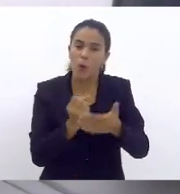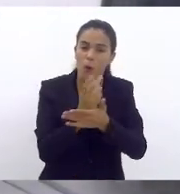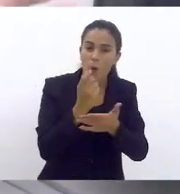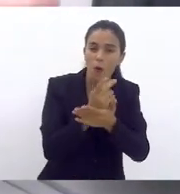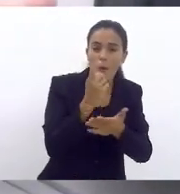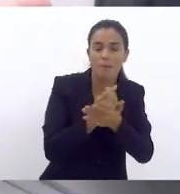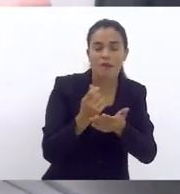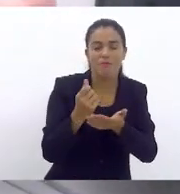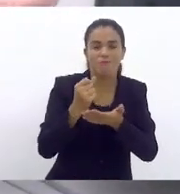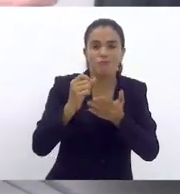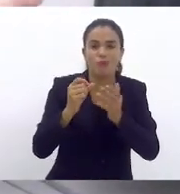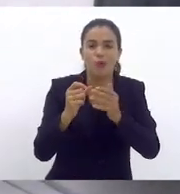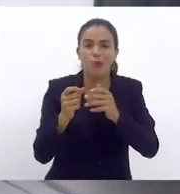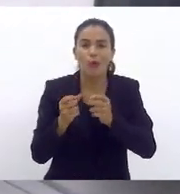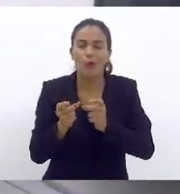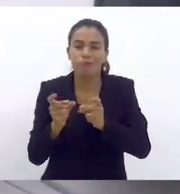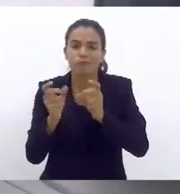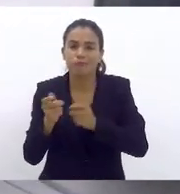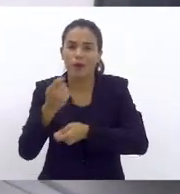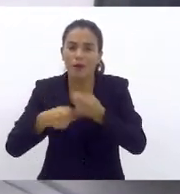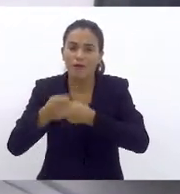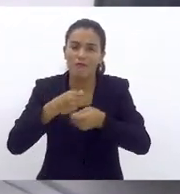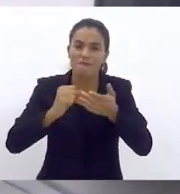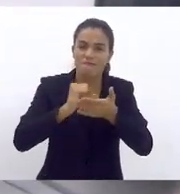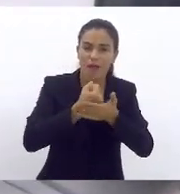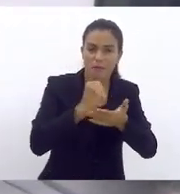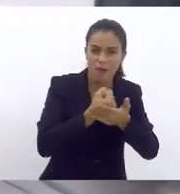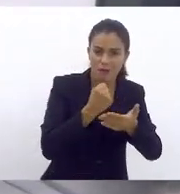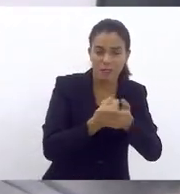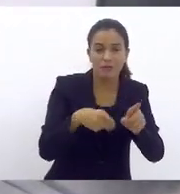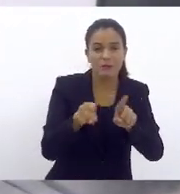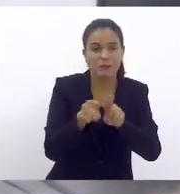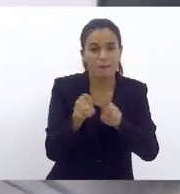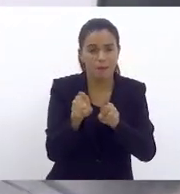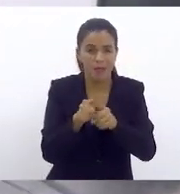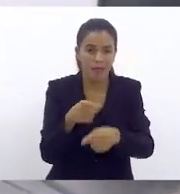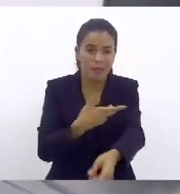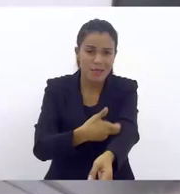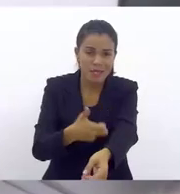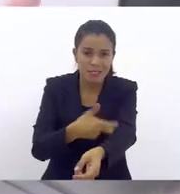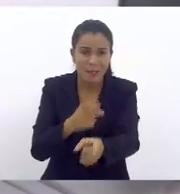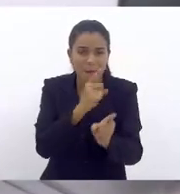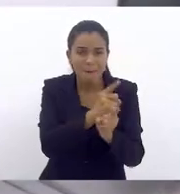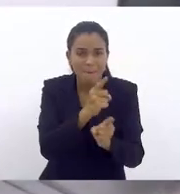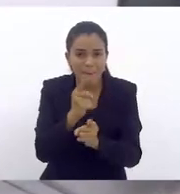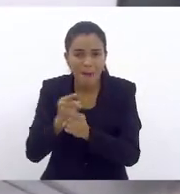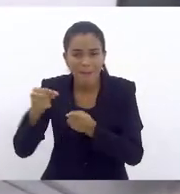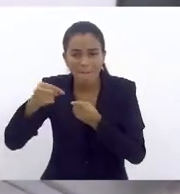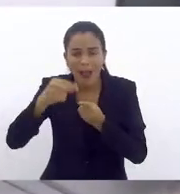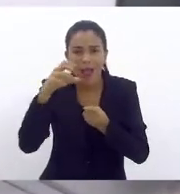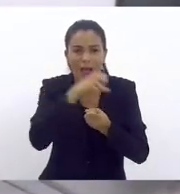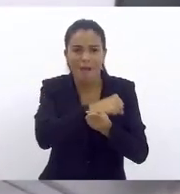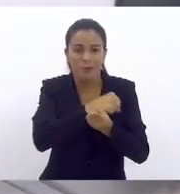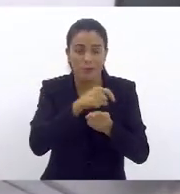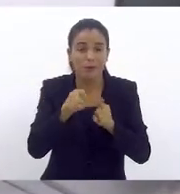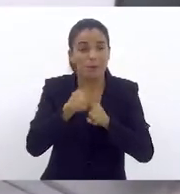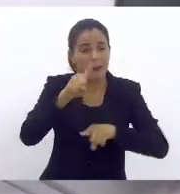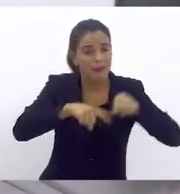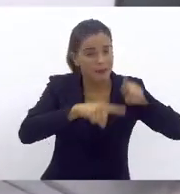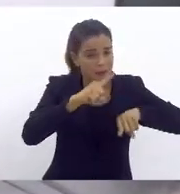né mais da metade do mercado de teste diagnóstico é público metade do mercado de